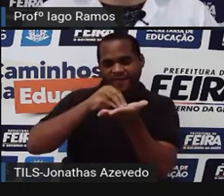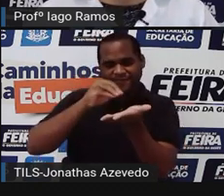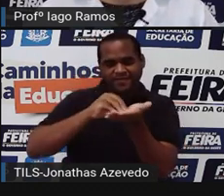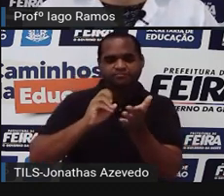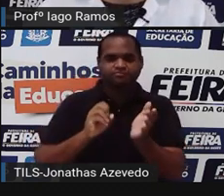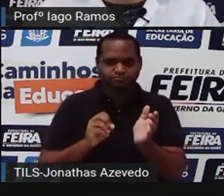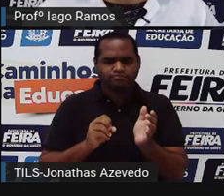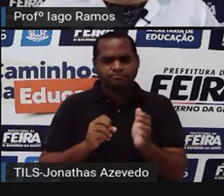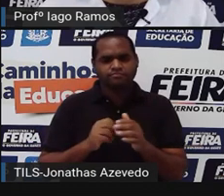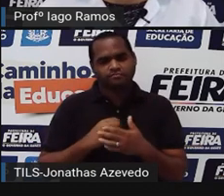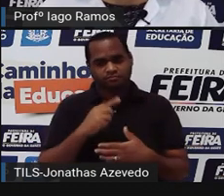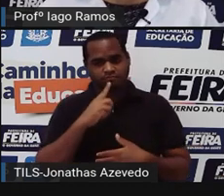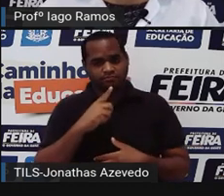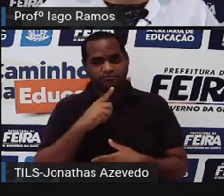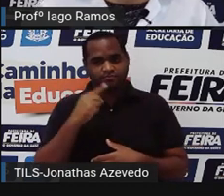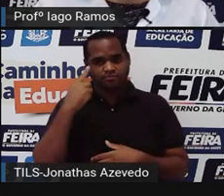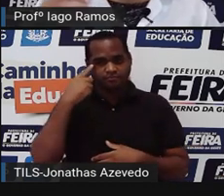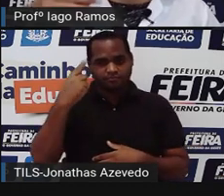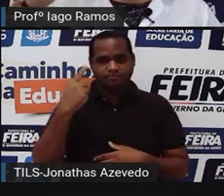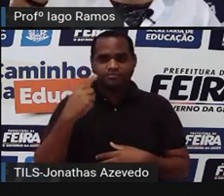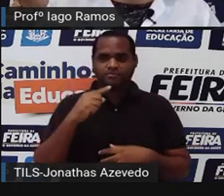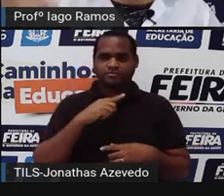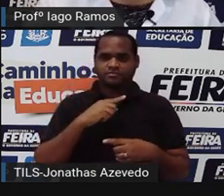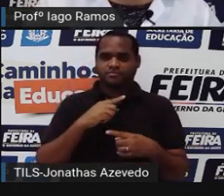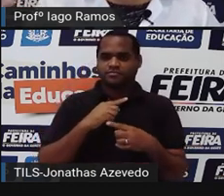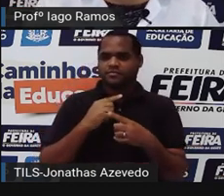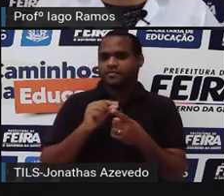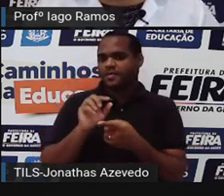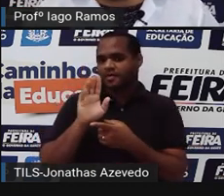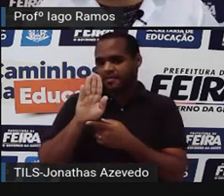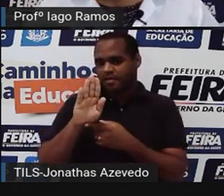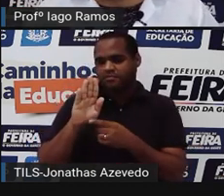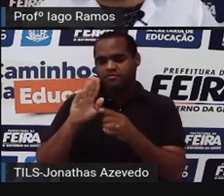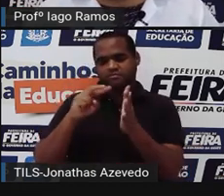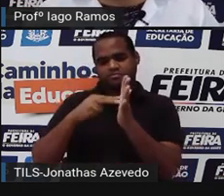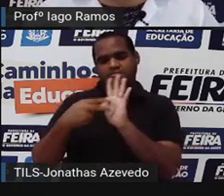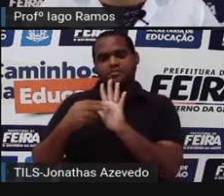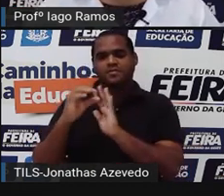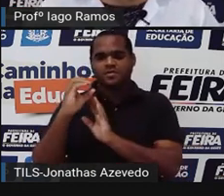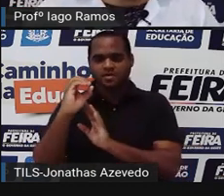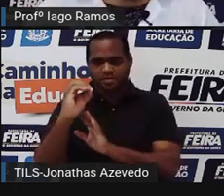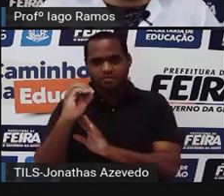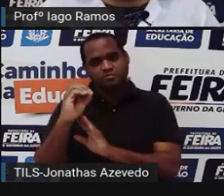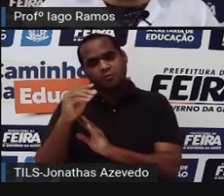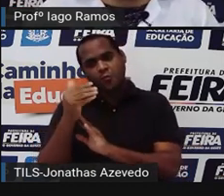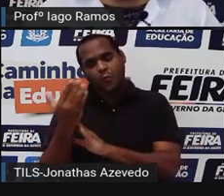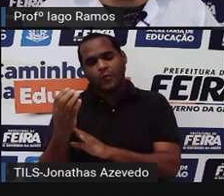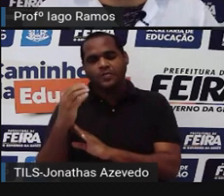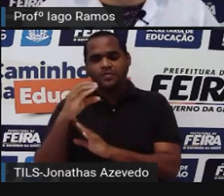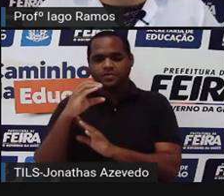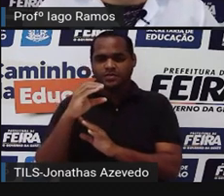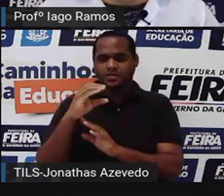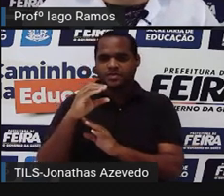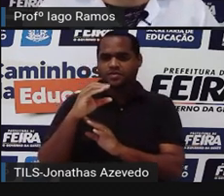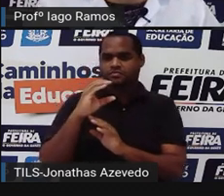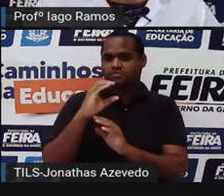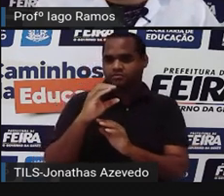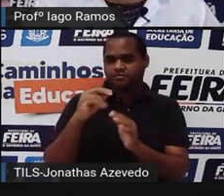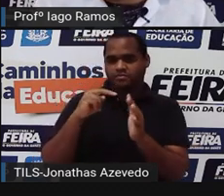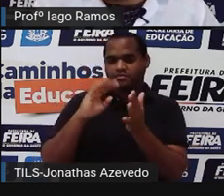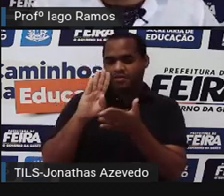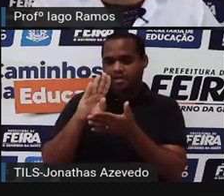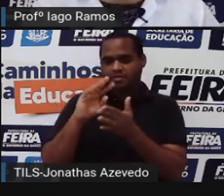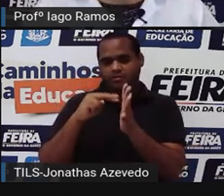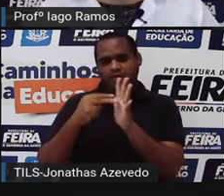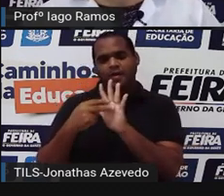gente tem na equação o coeficiente b igual a zero, né? O coeficiente b igual a zero significa